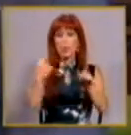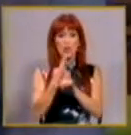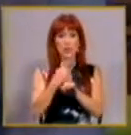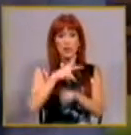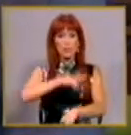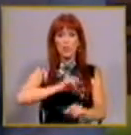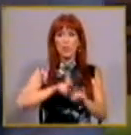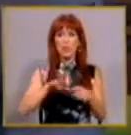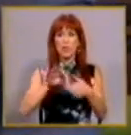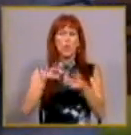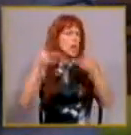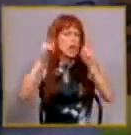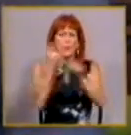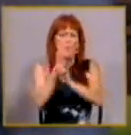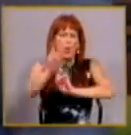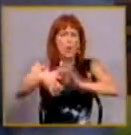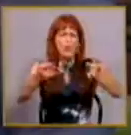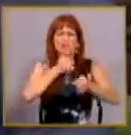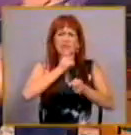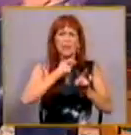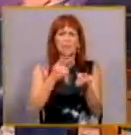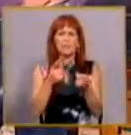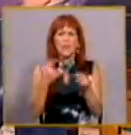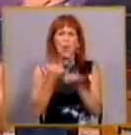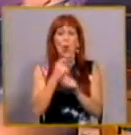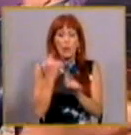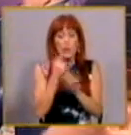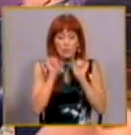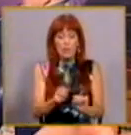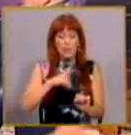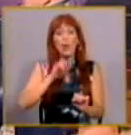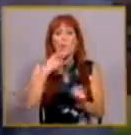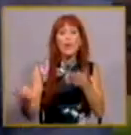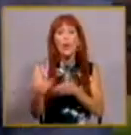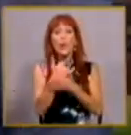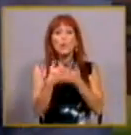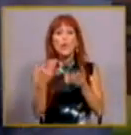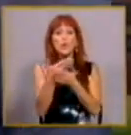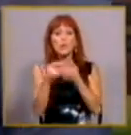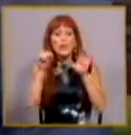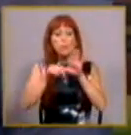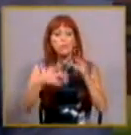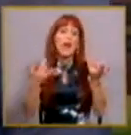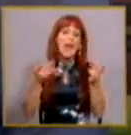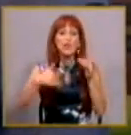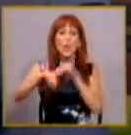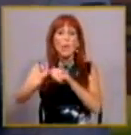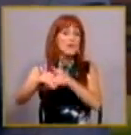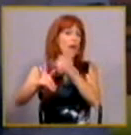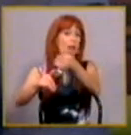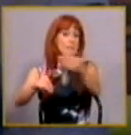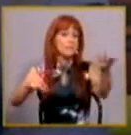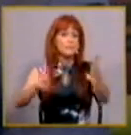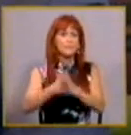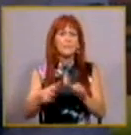igualdade de circunstâncias, porque são livres de consumir o que quiserem, consumir essencialmente produtos nacionais, talvez possamos recuperar a economia interna. Esse é o passo seguinte.